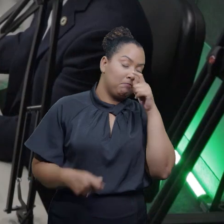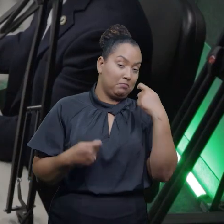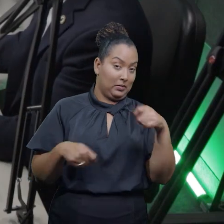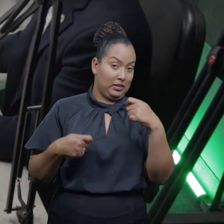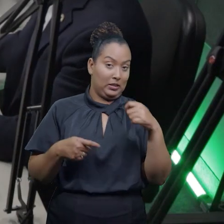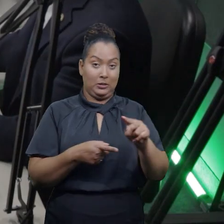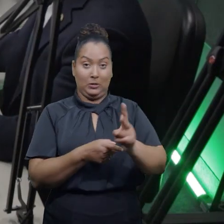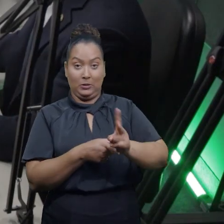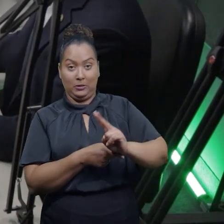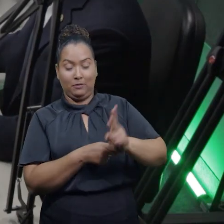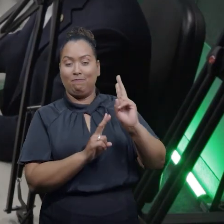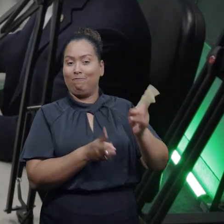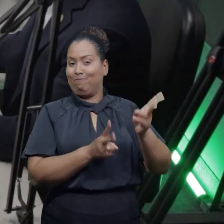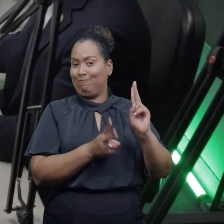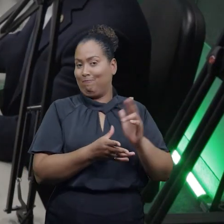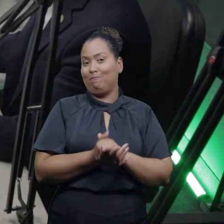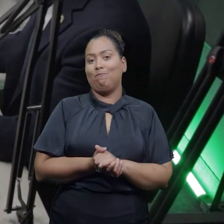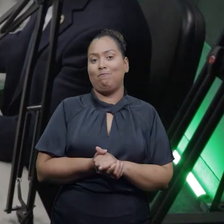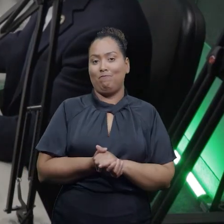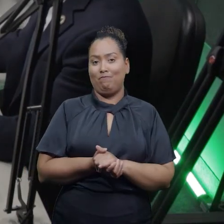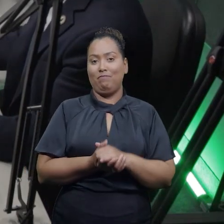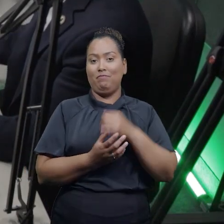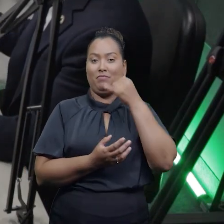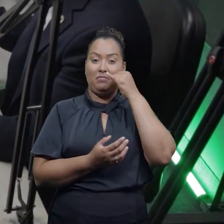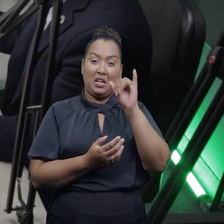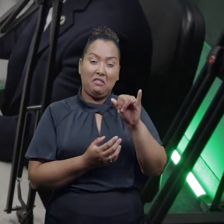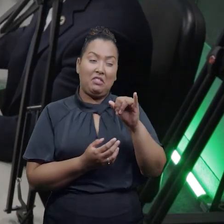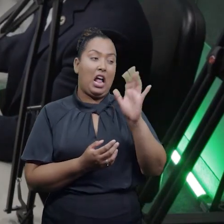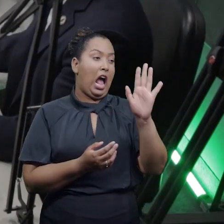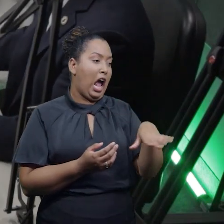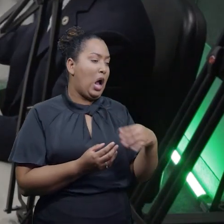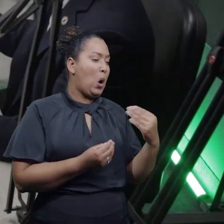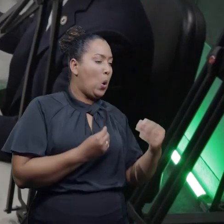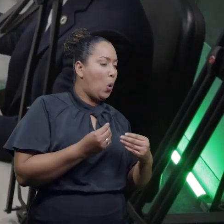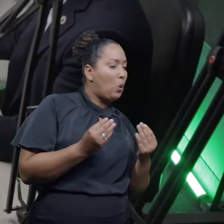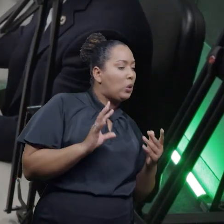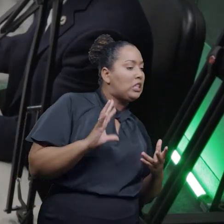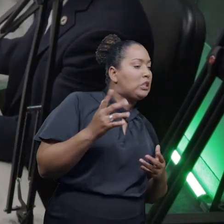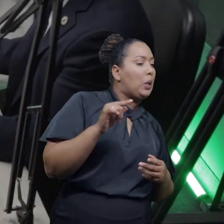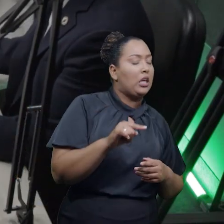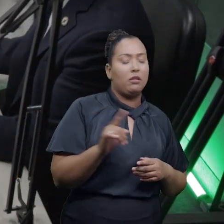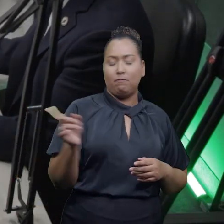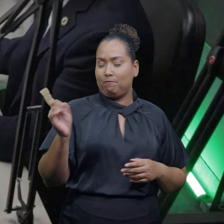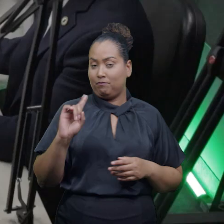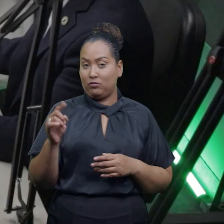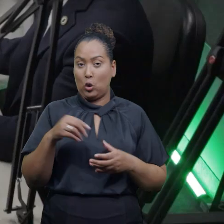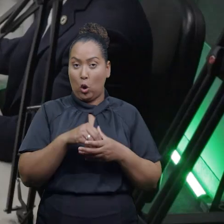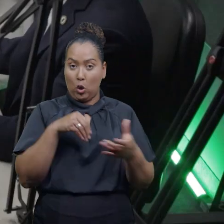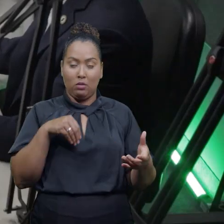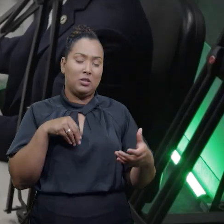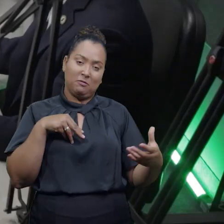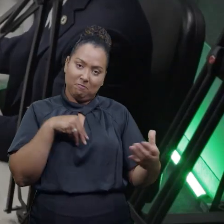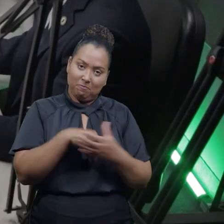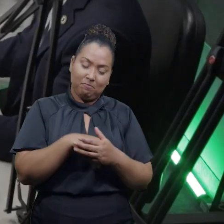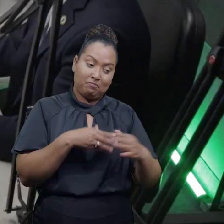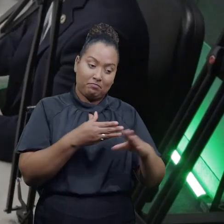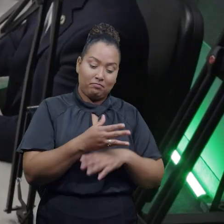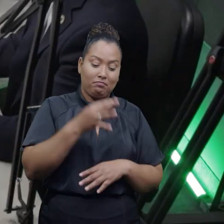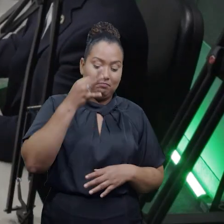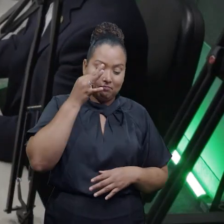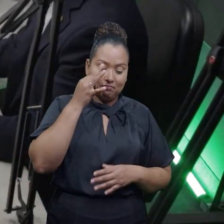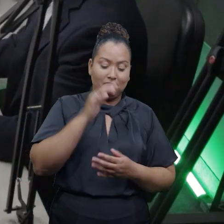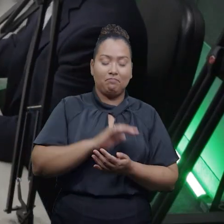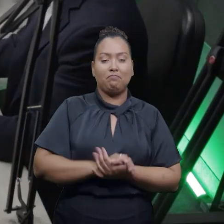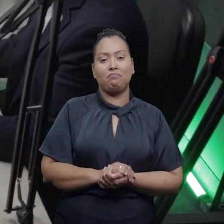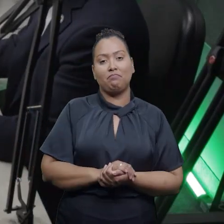perto. Vigilância constante. Exato, né? E evitar aquela coisa só de oficiar para perguntar como é que tá. Não, você tem que ir lá ver. Tem que